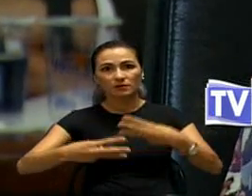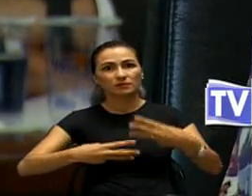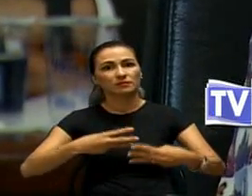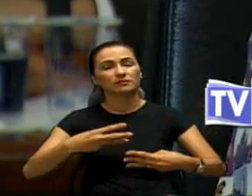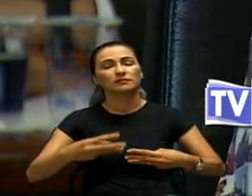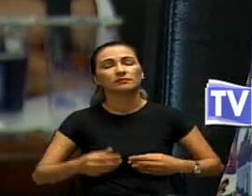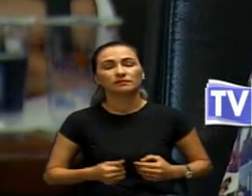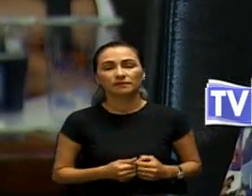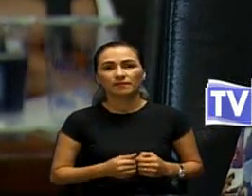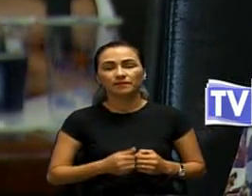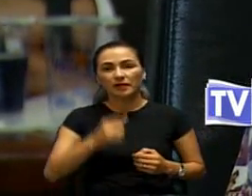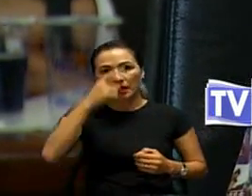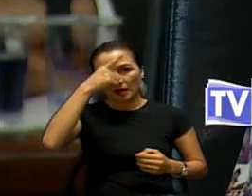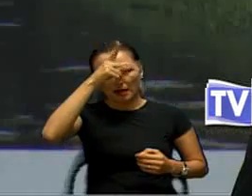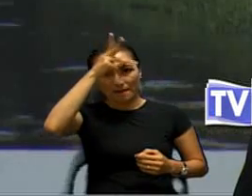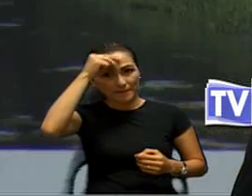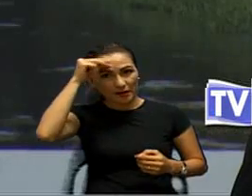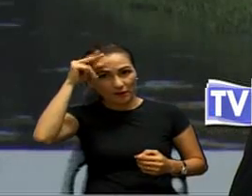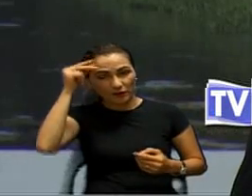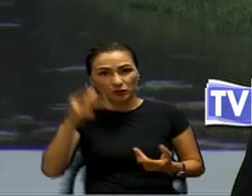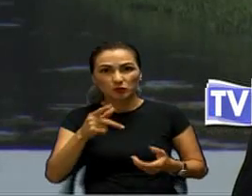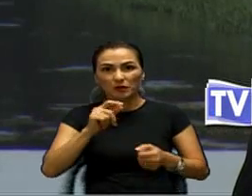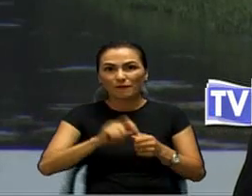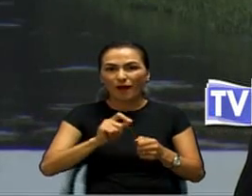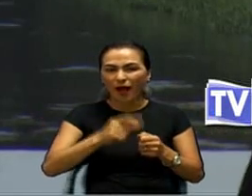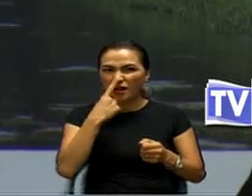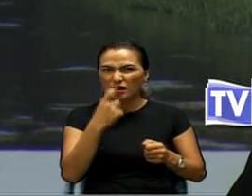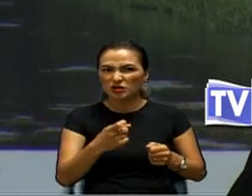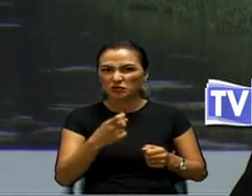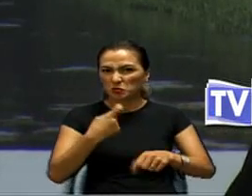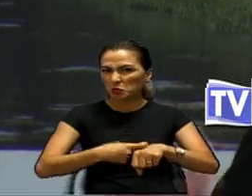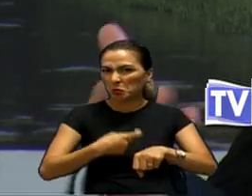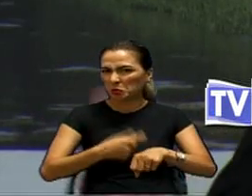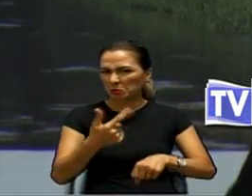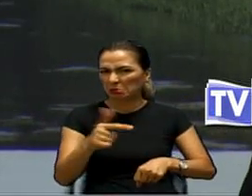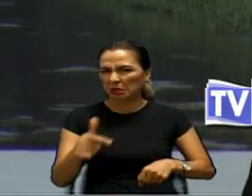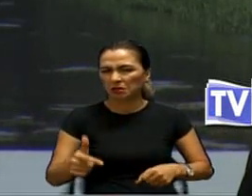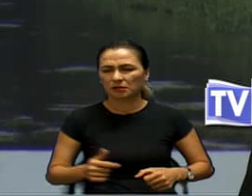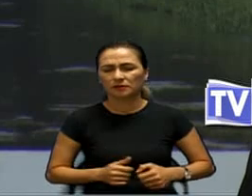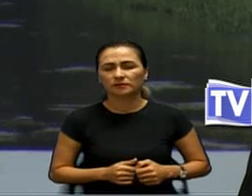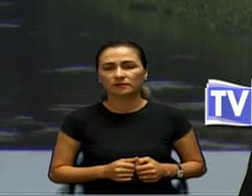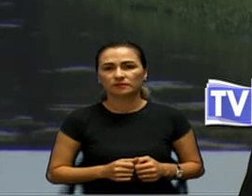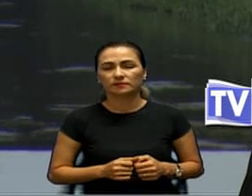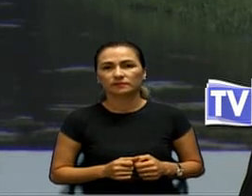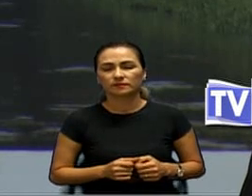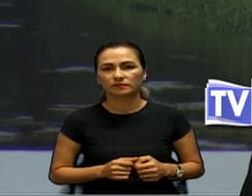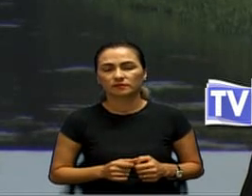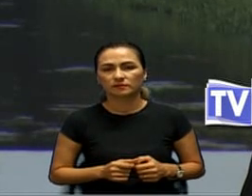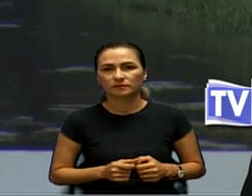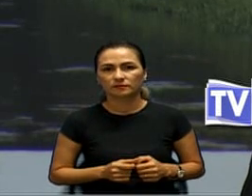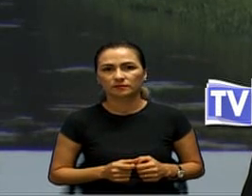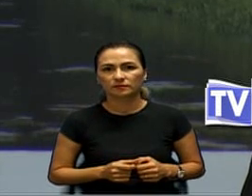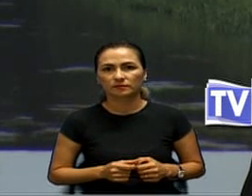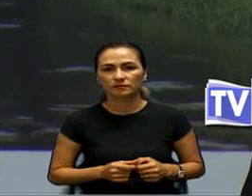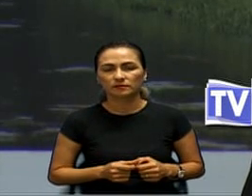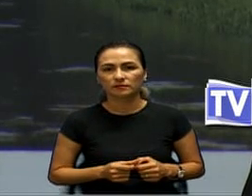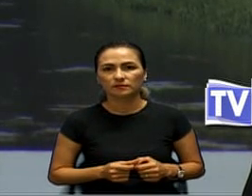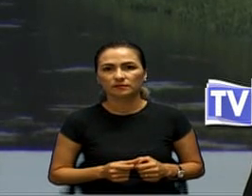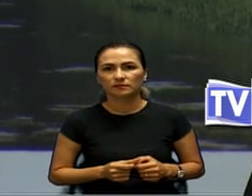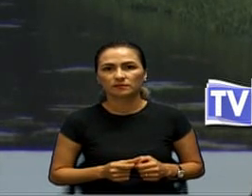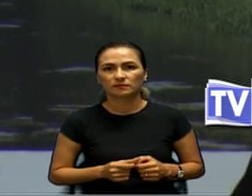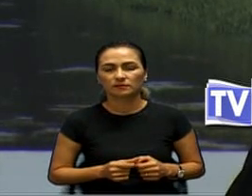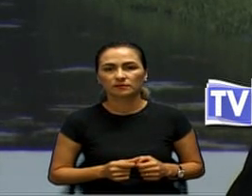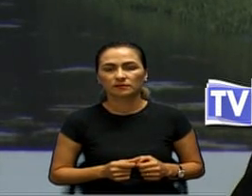prefeitura não produz. Mas resíduo. Será que não é esse o propósito? O quê? Você justamente manter um contrato de lixo